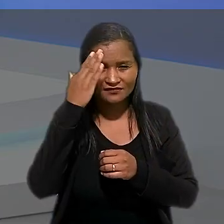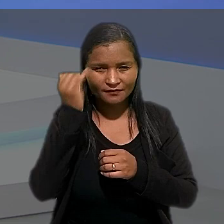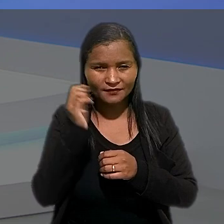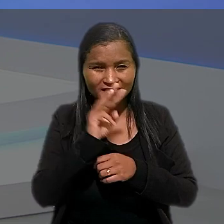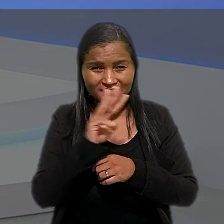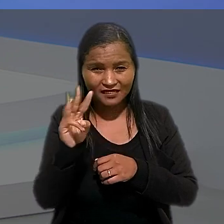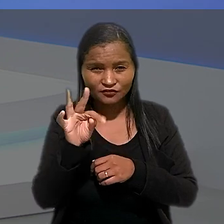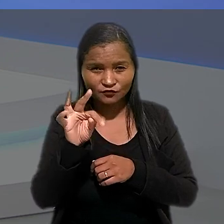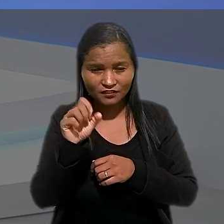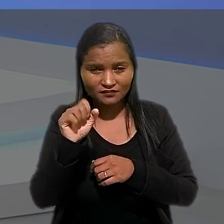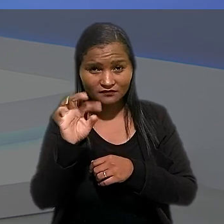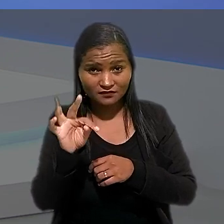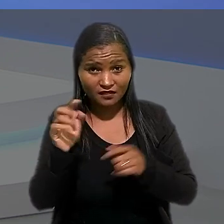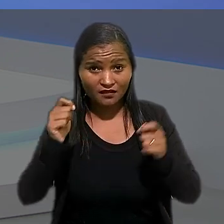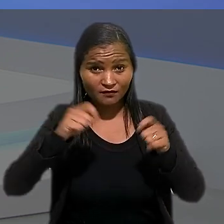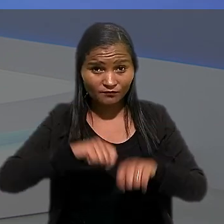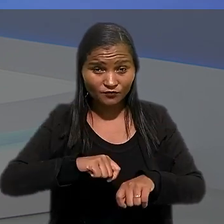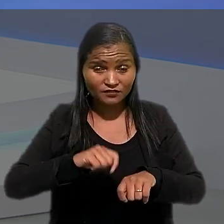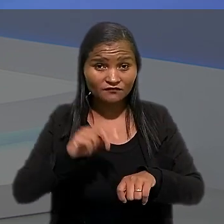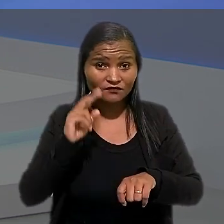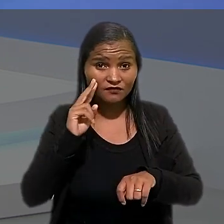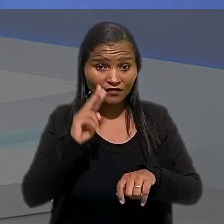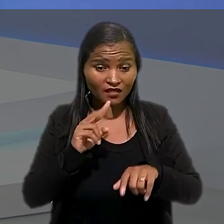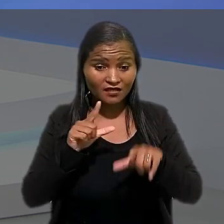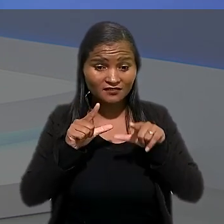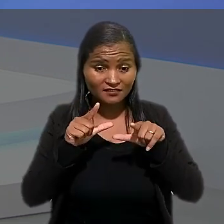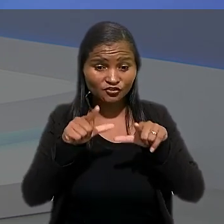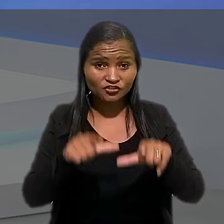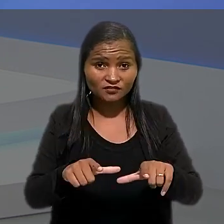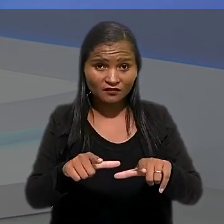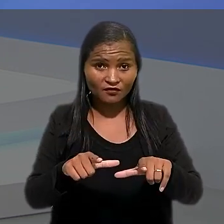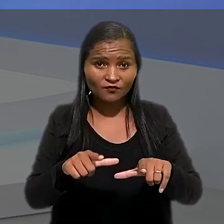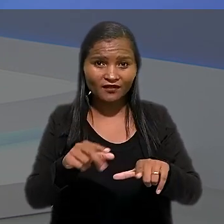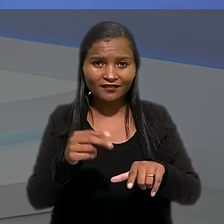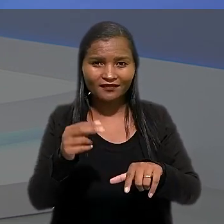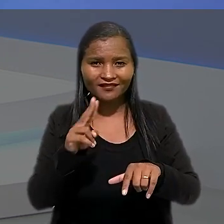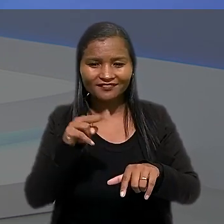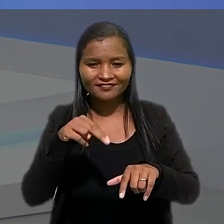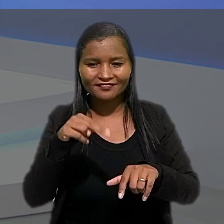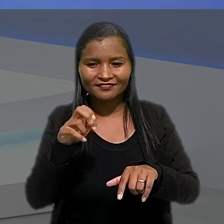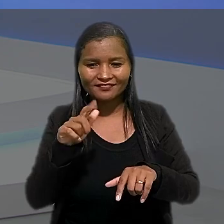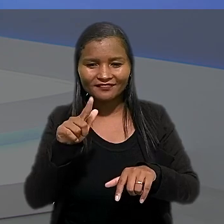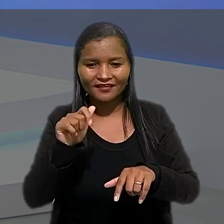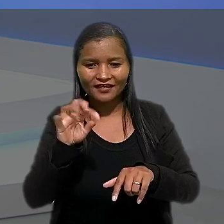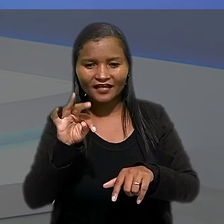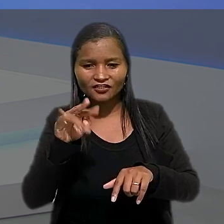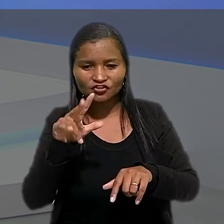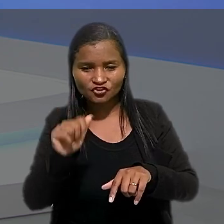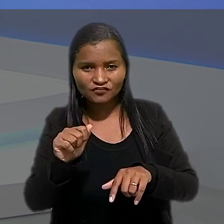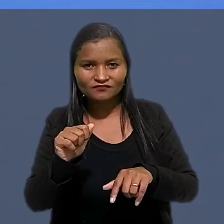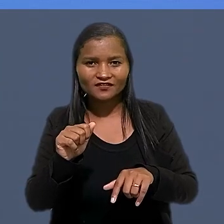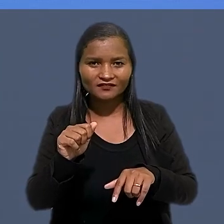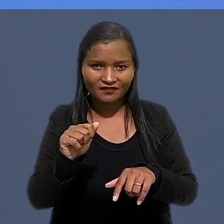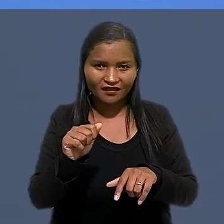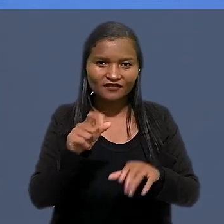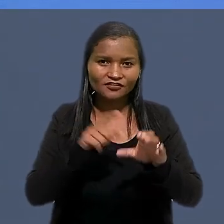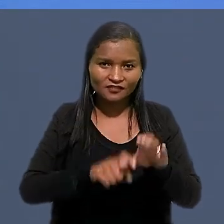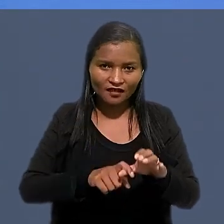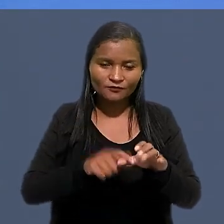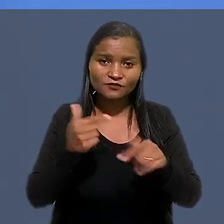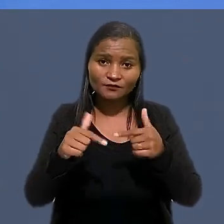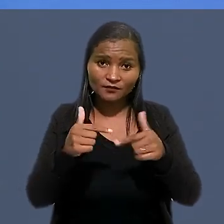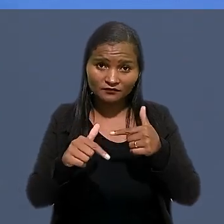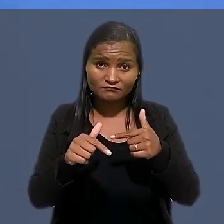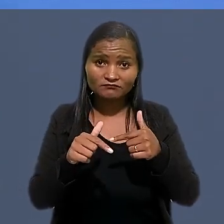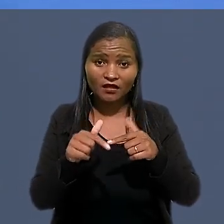E você sabia que pelo site do TST é possível emitir a certidão negativa de débitos trabalhistas? Pelo QR Code